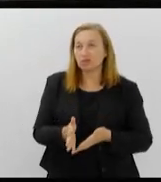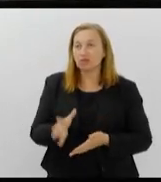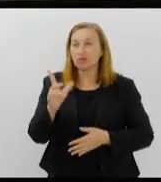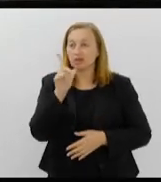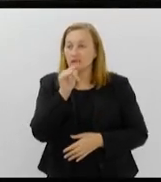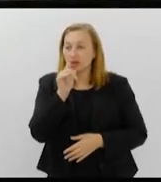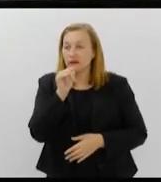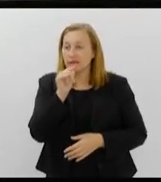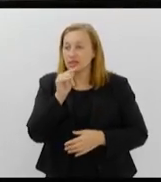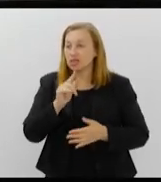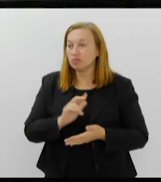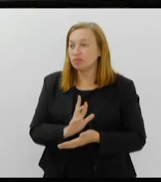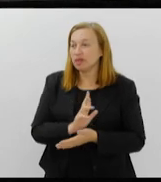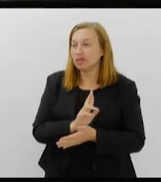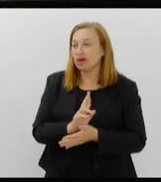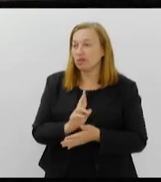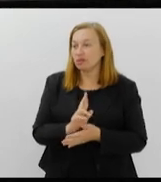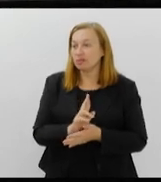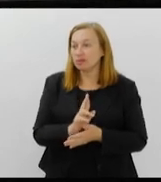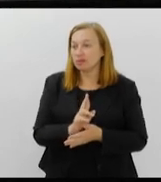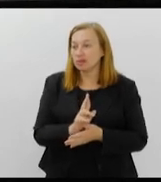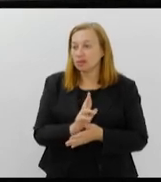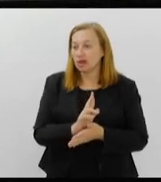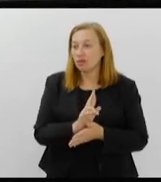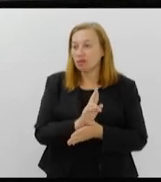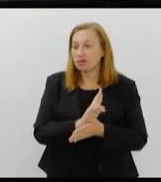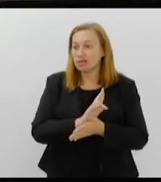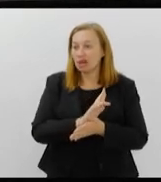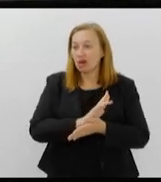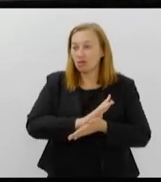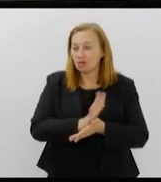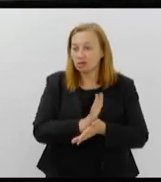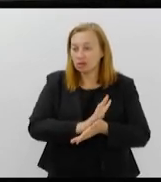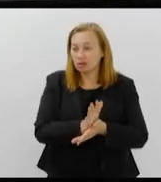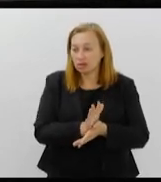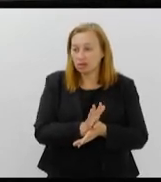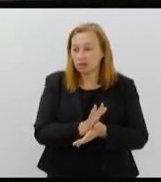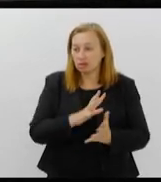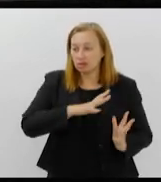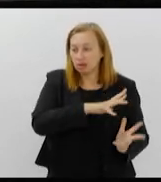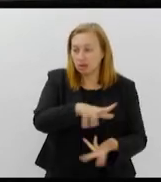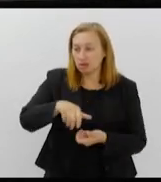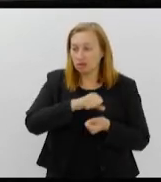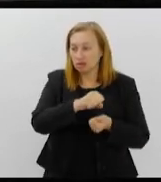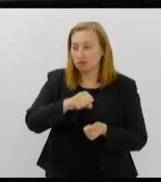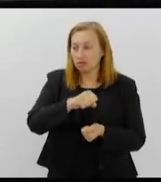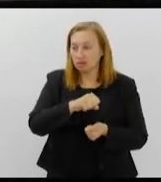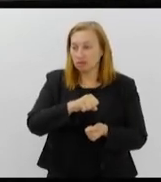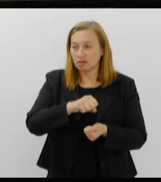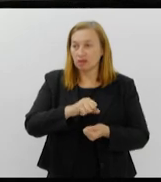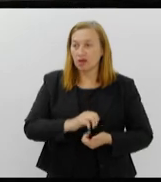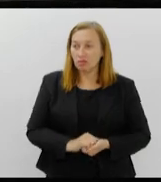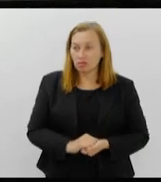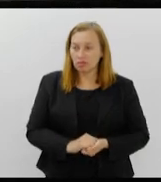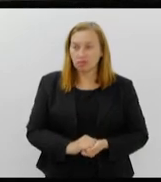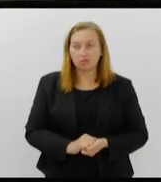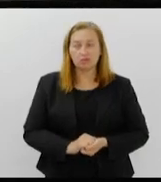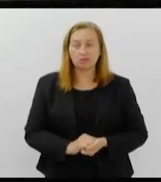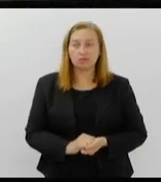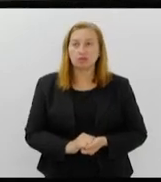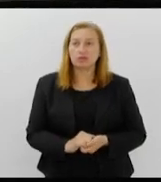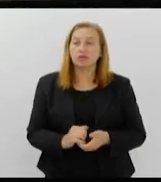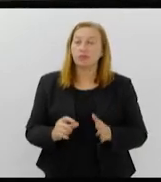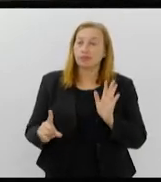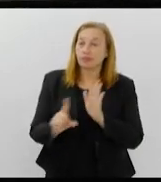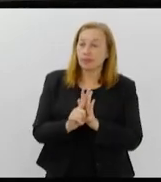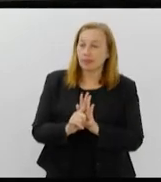Infelizmente, deputada Élica, esse poderia ter sido um relatório de uma CPI que protocolamos aqui na casa no início da legislatura, mas